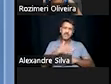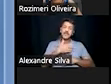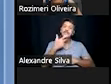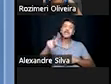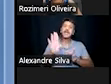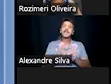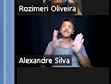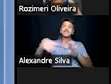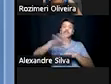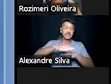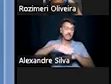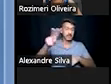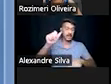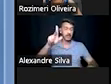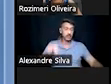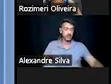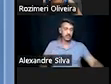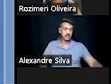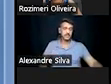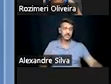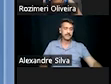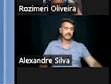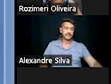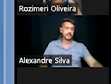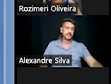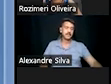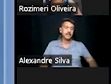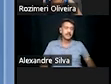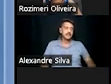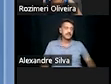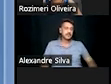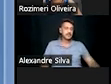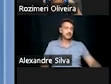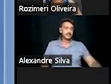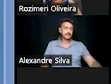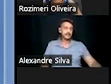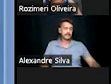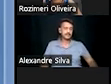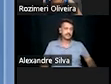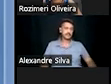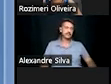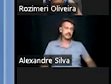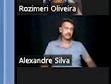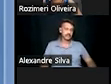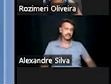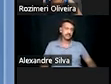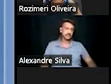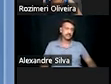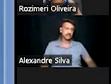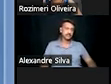abrir para os alunos, né? Então, uma primeira pergunta aqui do Marlon